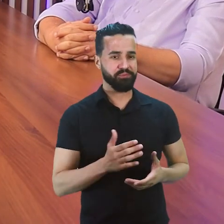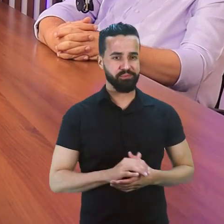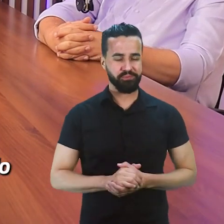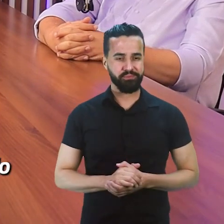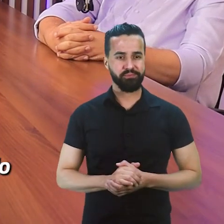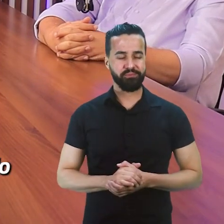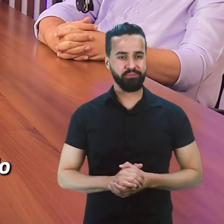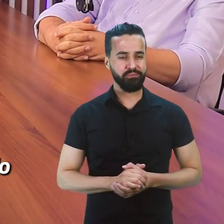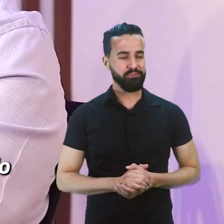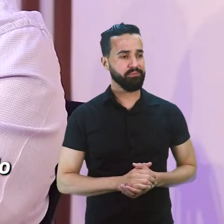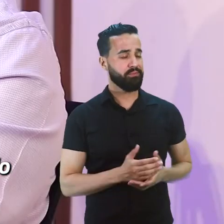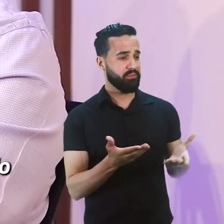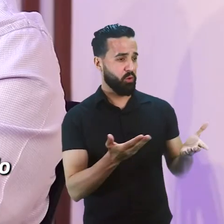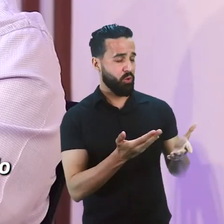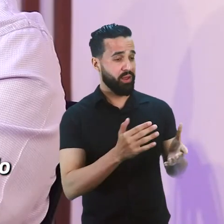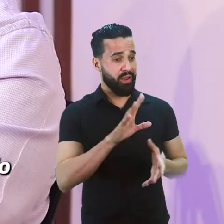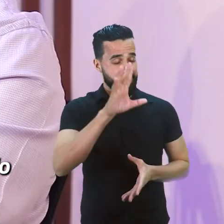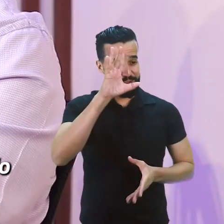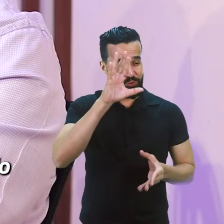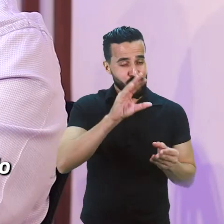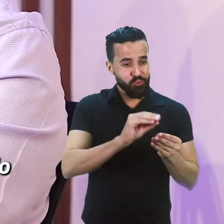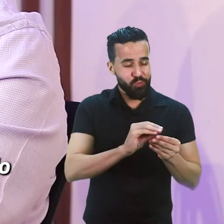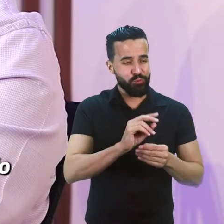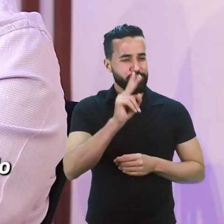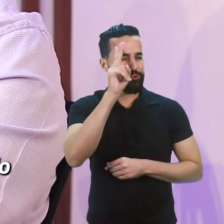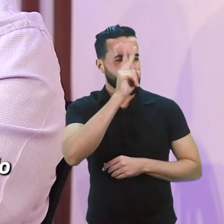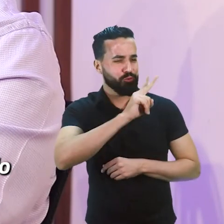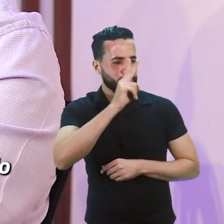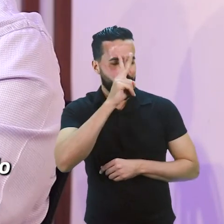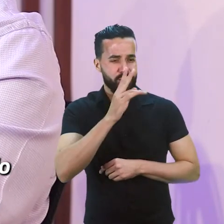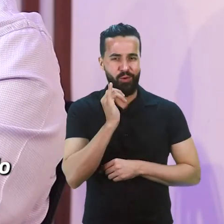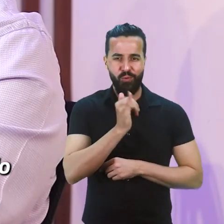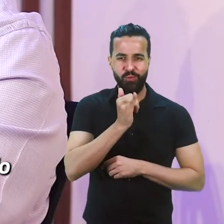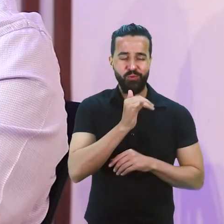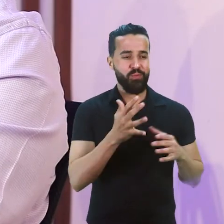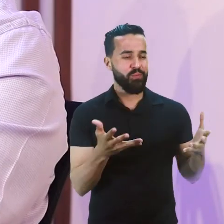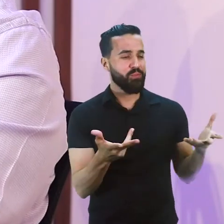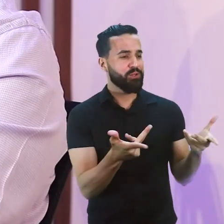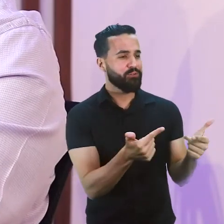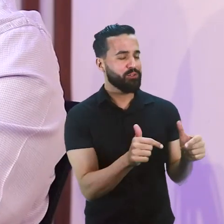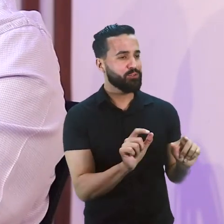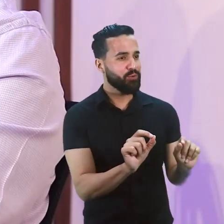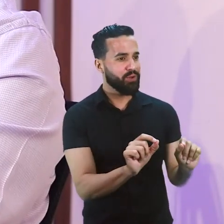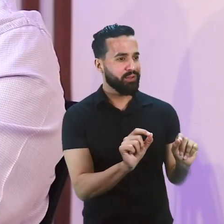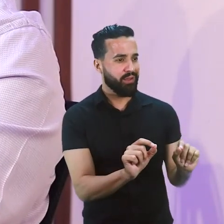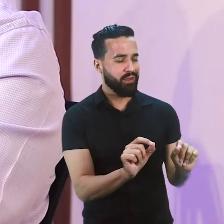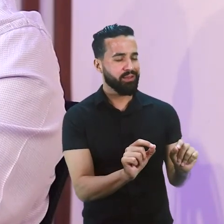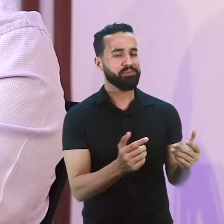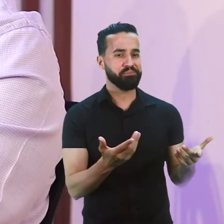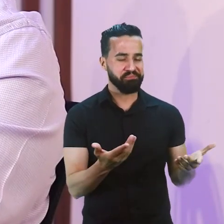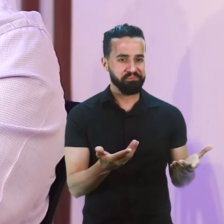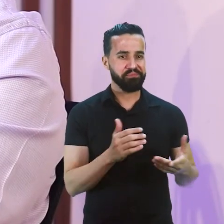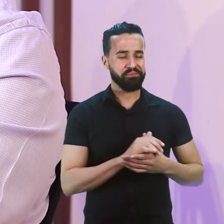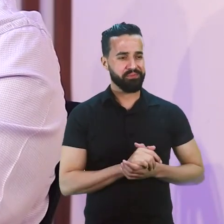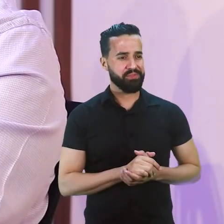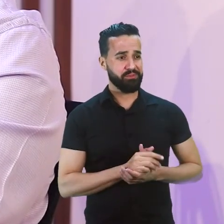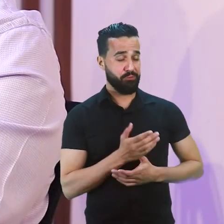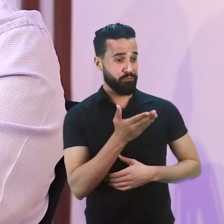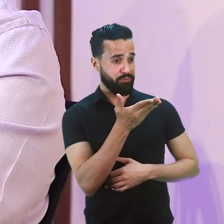o grande resumo dessa história maravilhosa toda é o seguinte: na medida em que